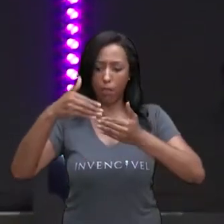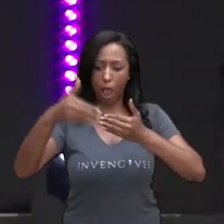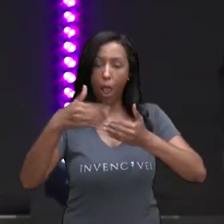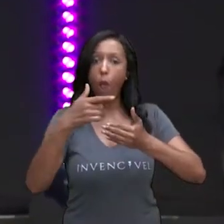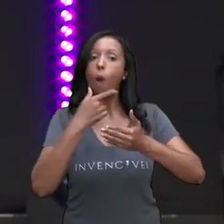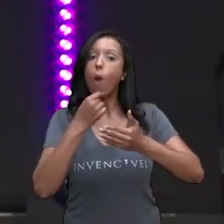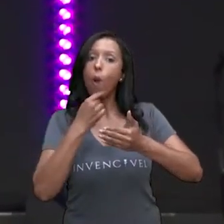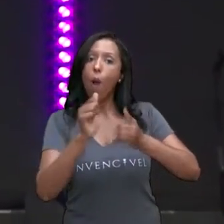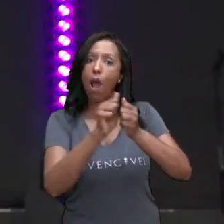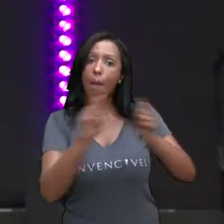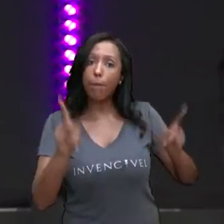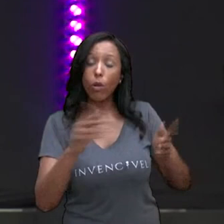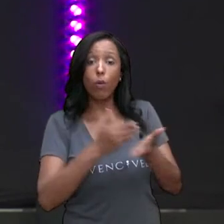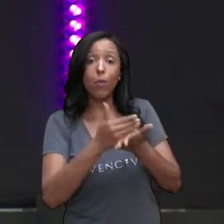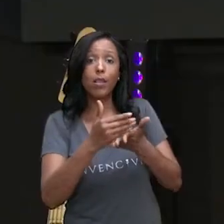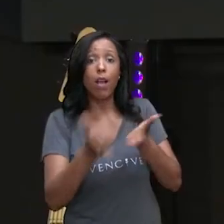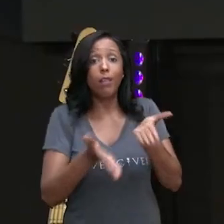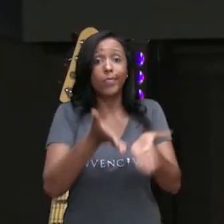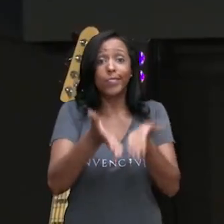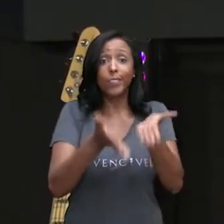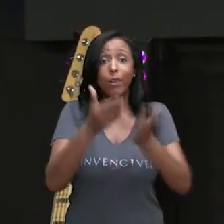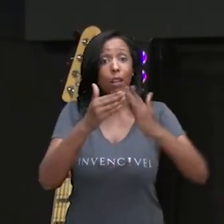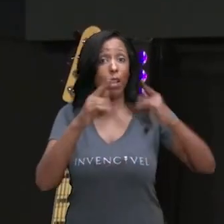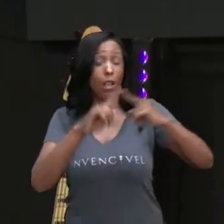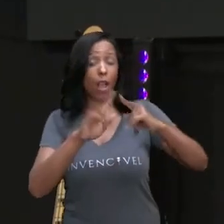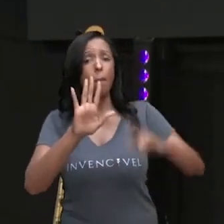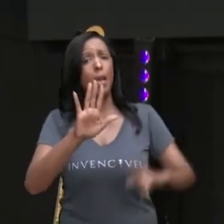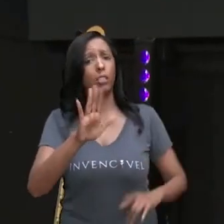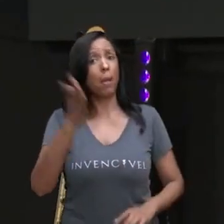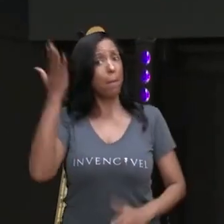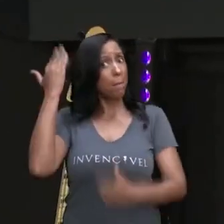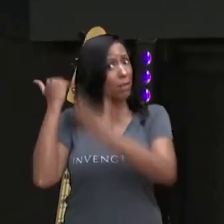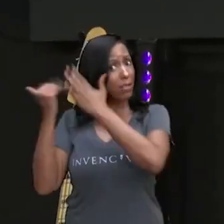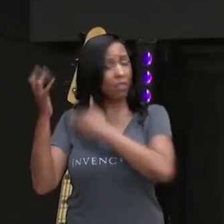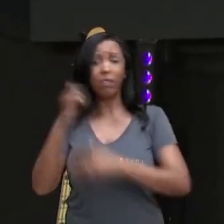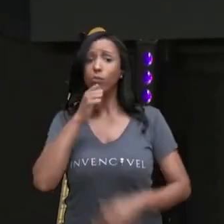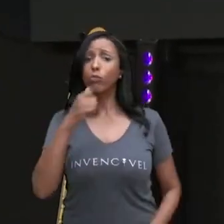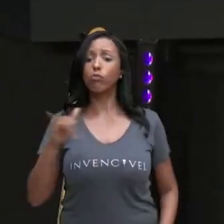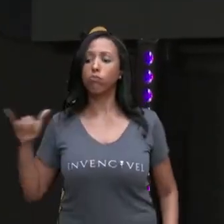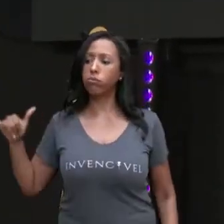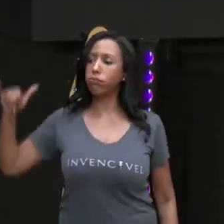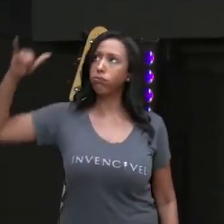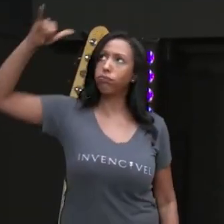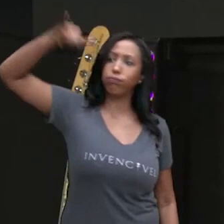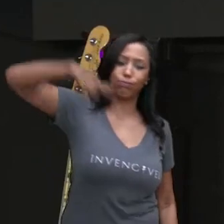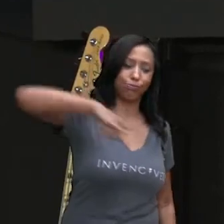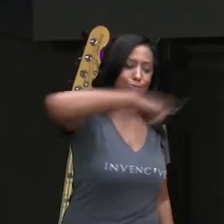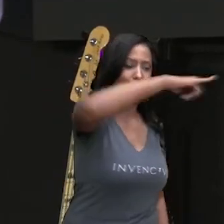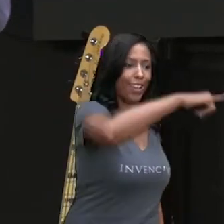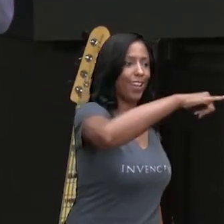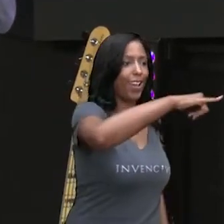tinha avião na época, não tinha internet, não dava para ir às igrejas todas o tempo